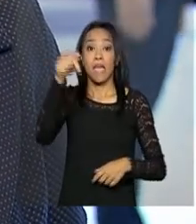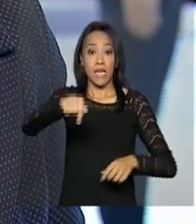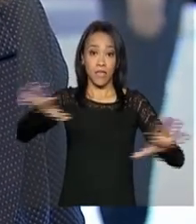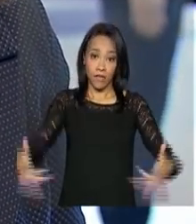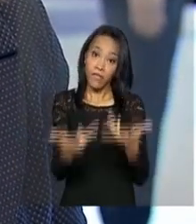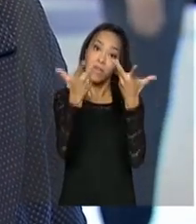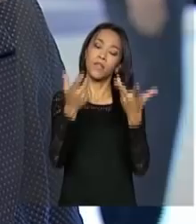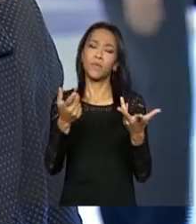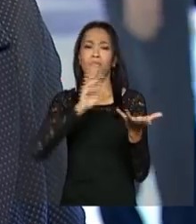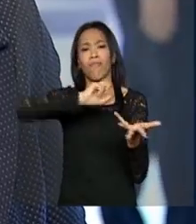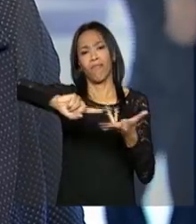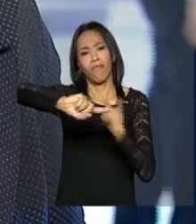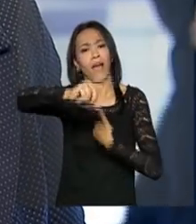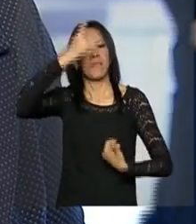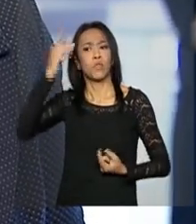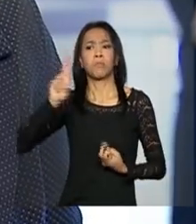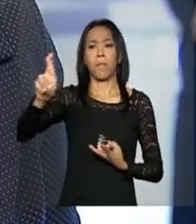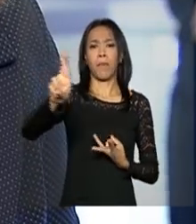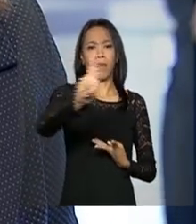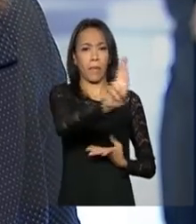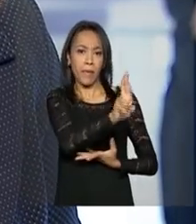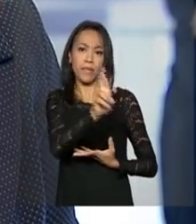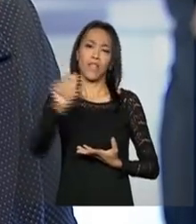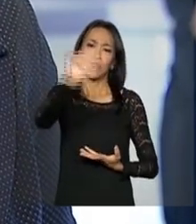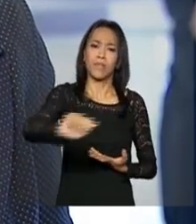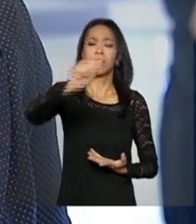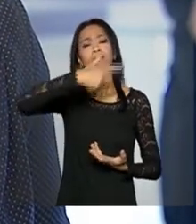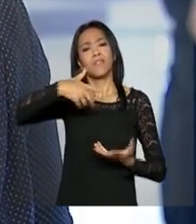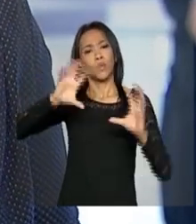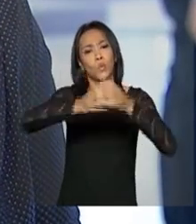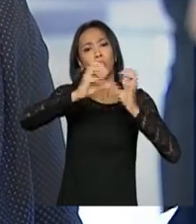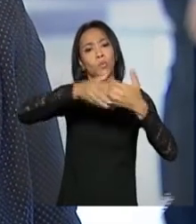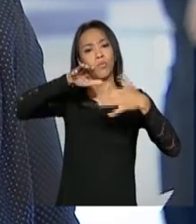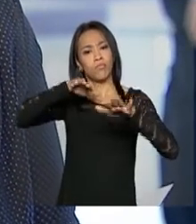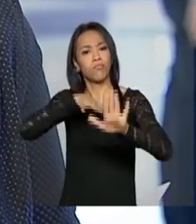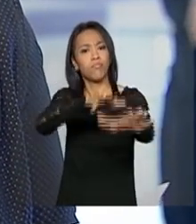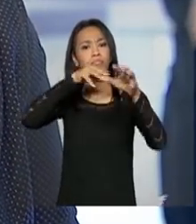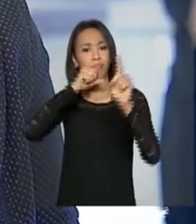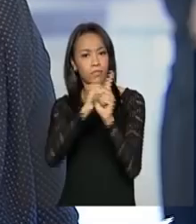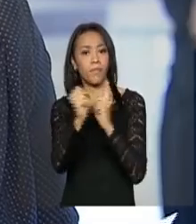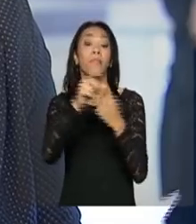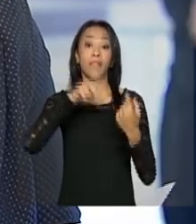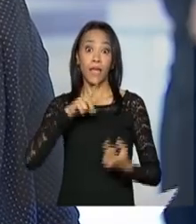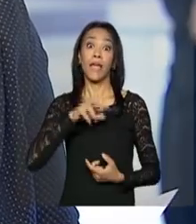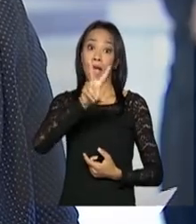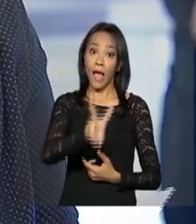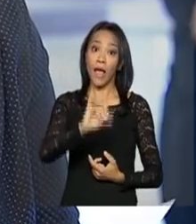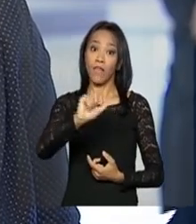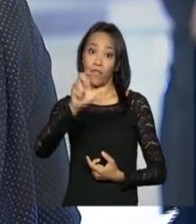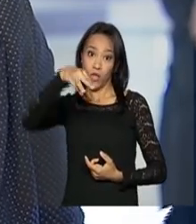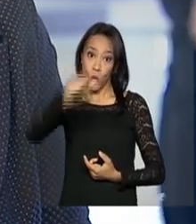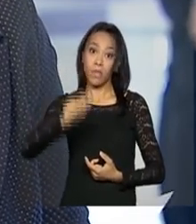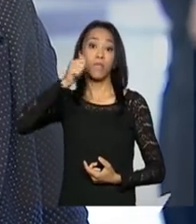a presença de diversas representantes de entidades e movimentos sociais. Entre elas estão Vilma Reis, da Marcha